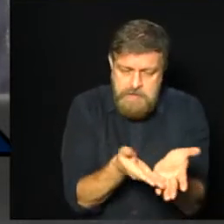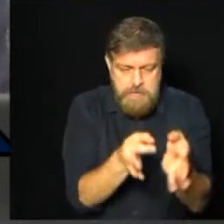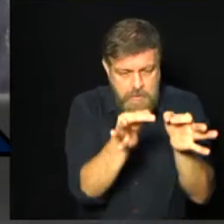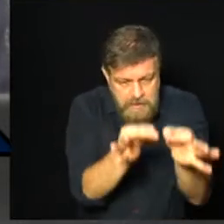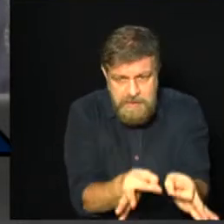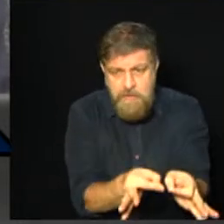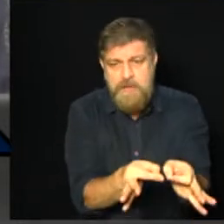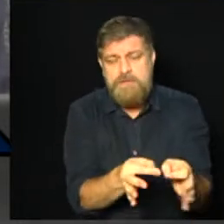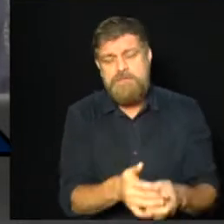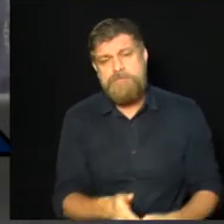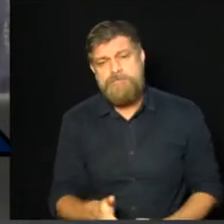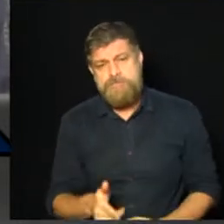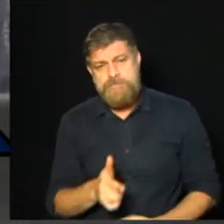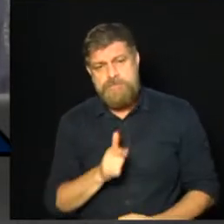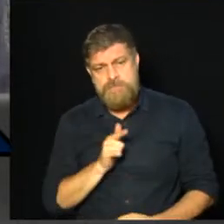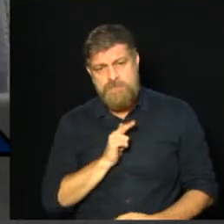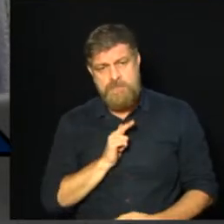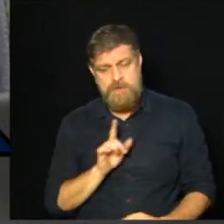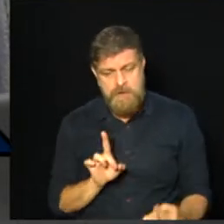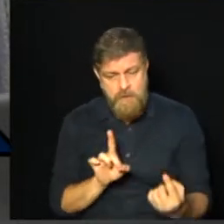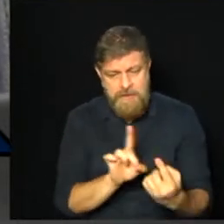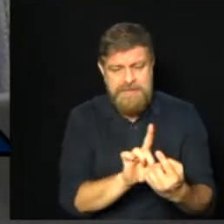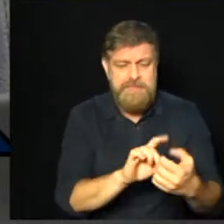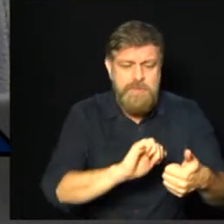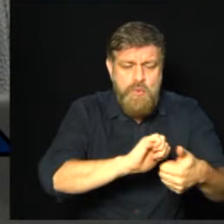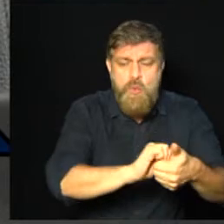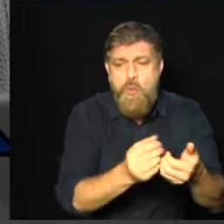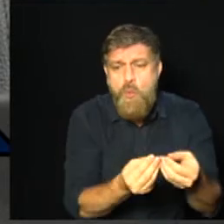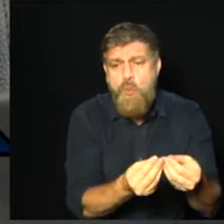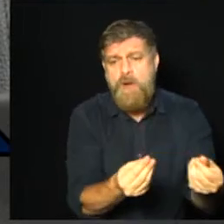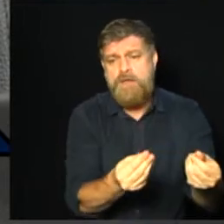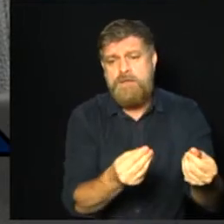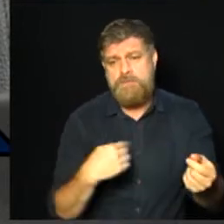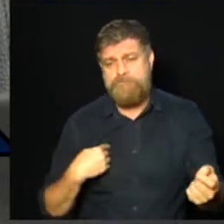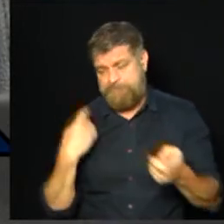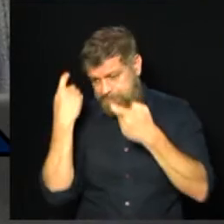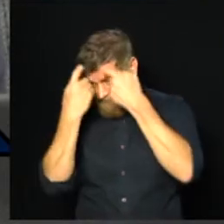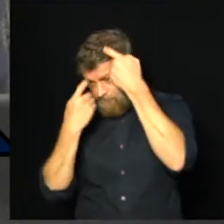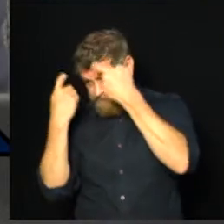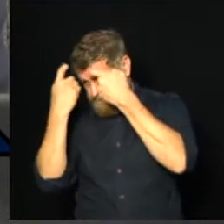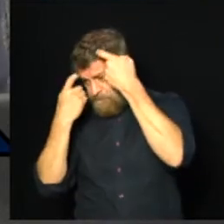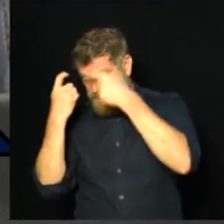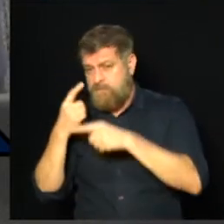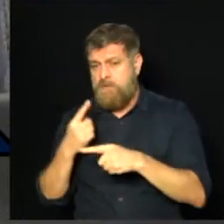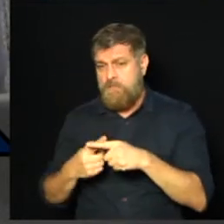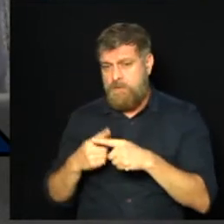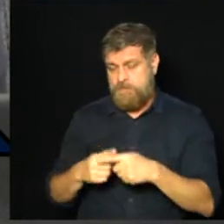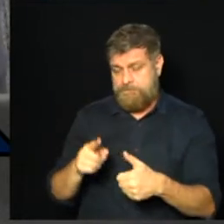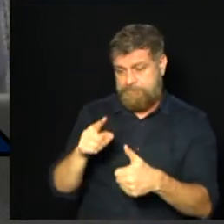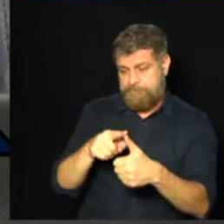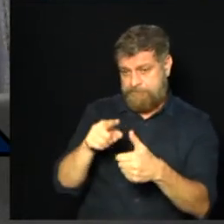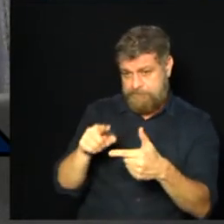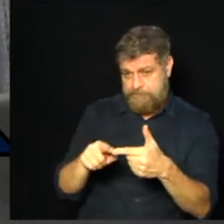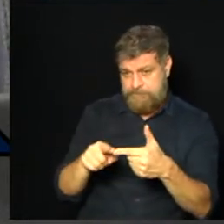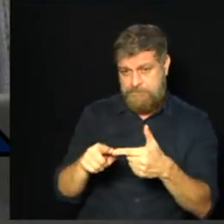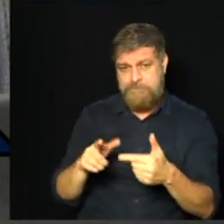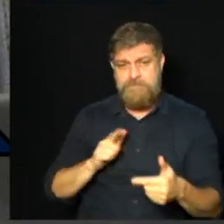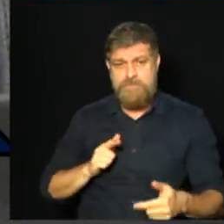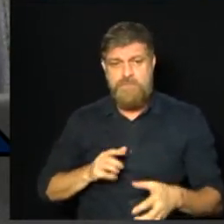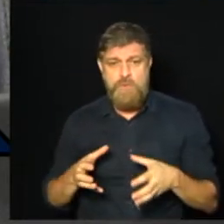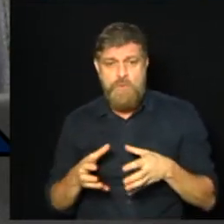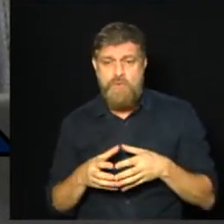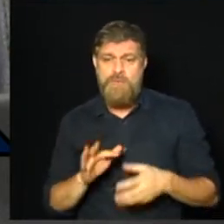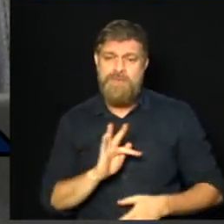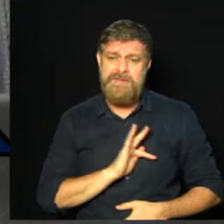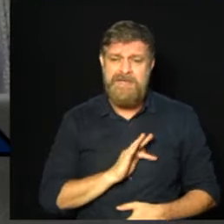o atendimento com qualidade, que isso nos preocupa. Nos preocupa por duas razões. É claro, a equipe técnica que está aqui